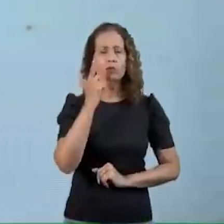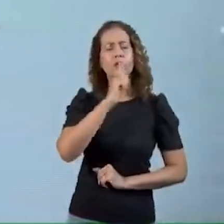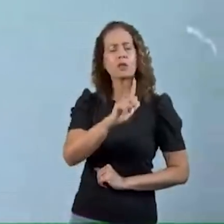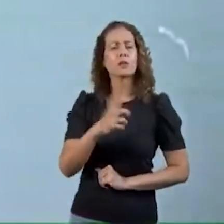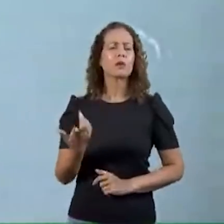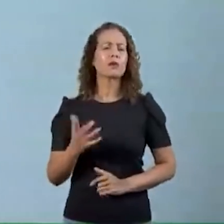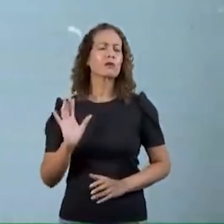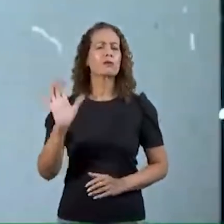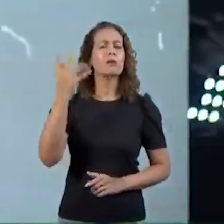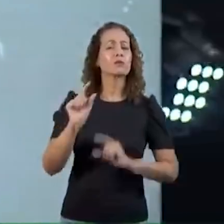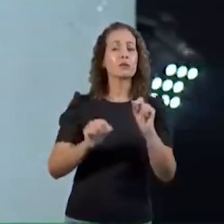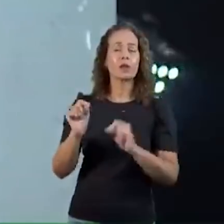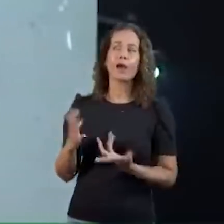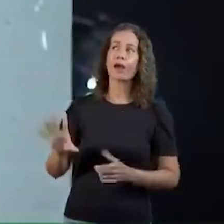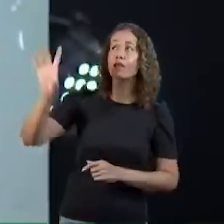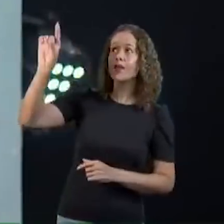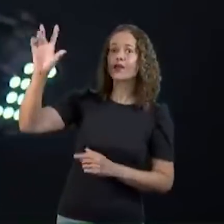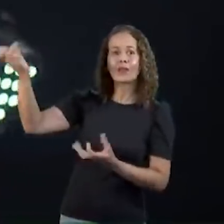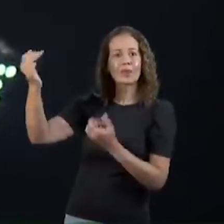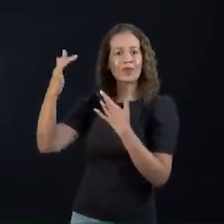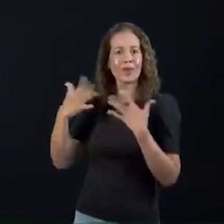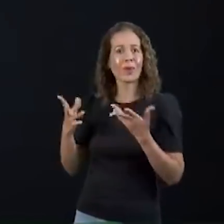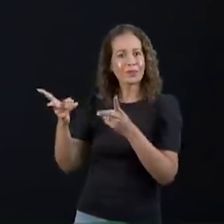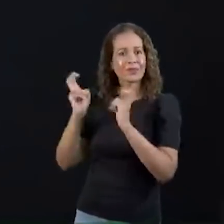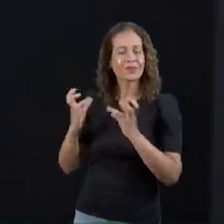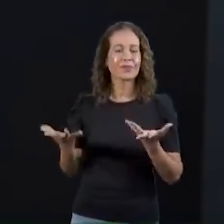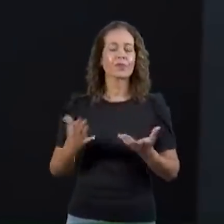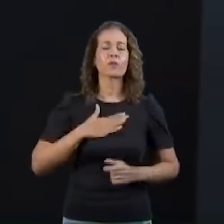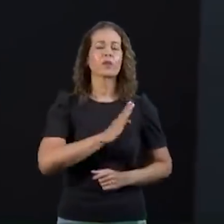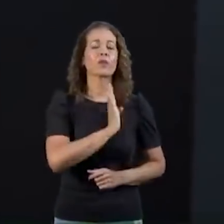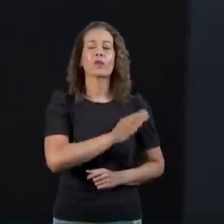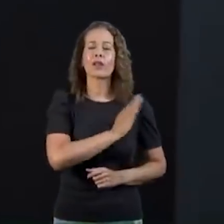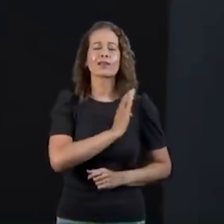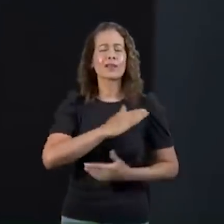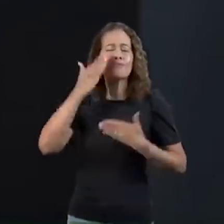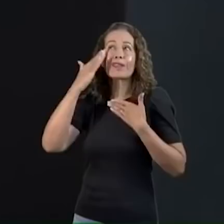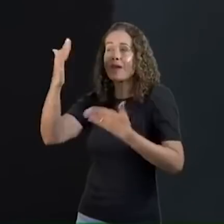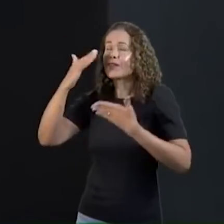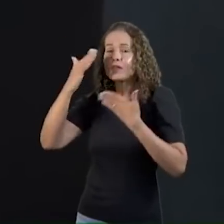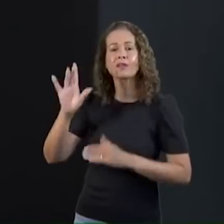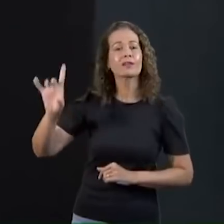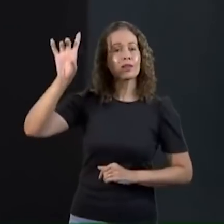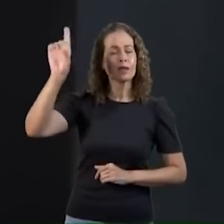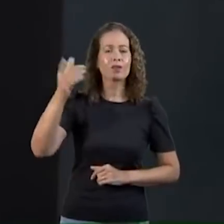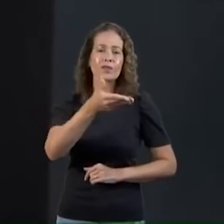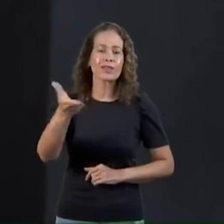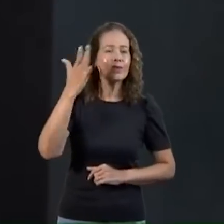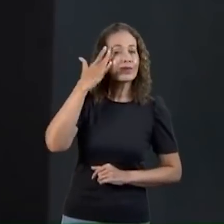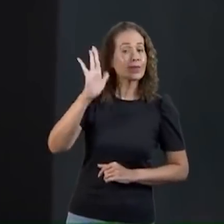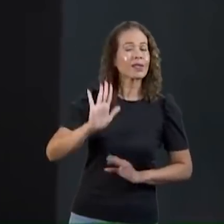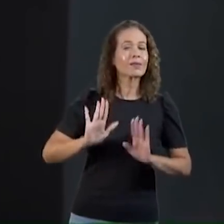Deus nos abençoou. Eu não sei você, mas o meu coração anda tão grato a Deus. Eu penso nas pessoas